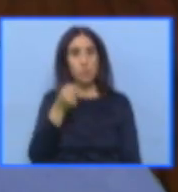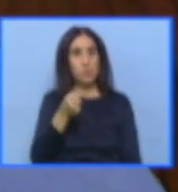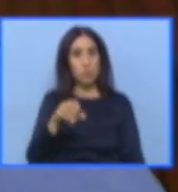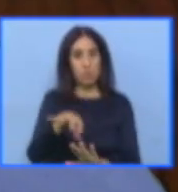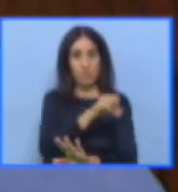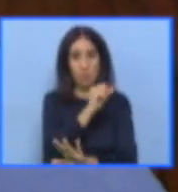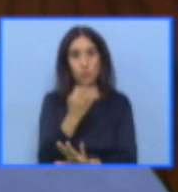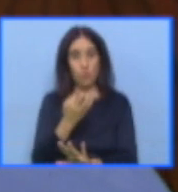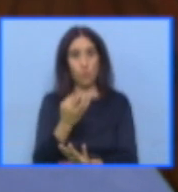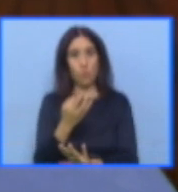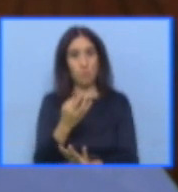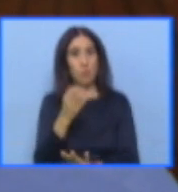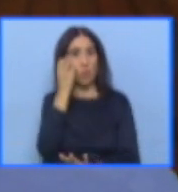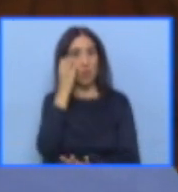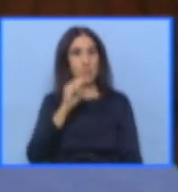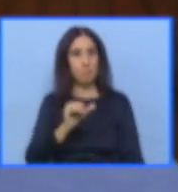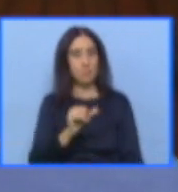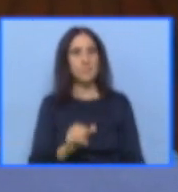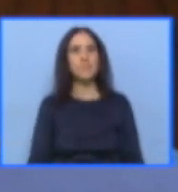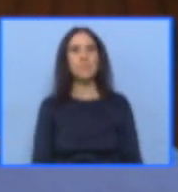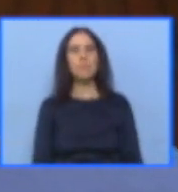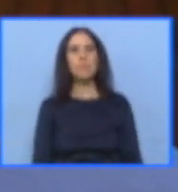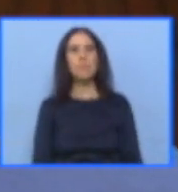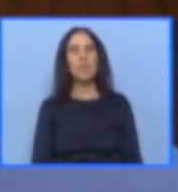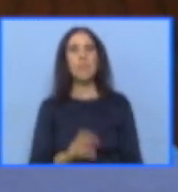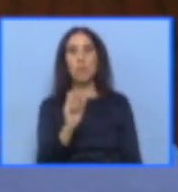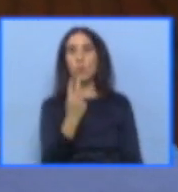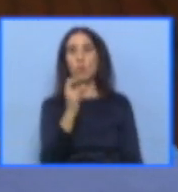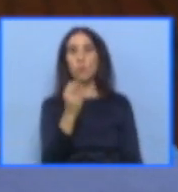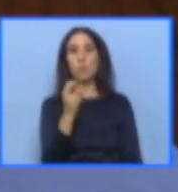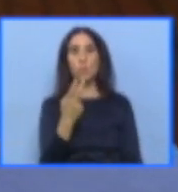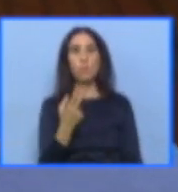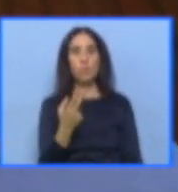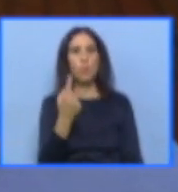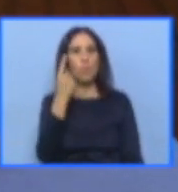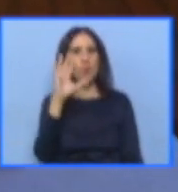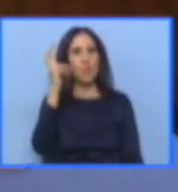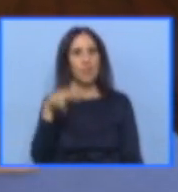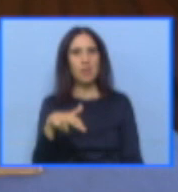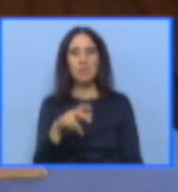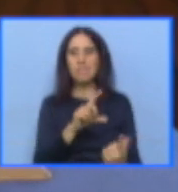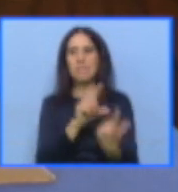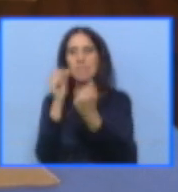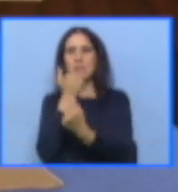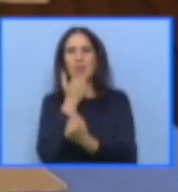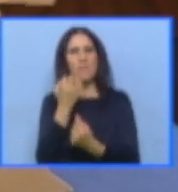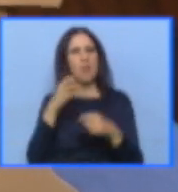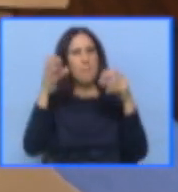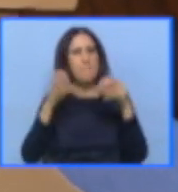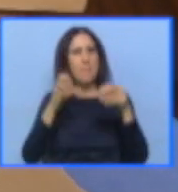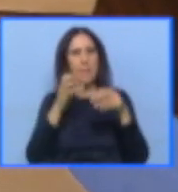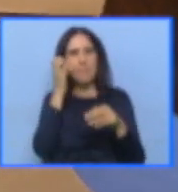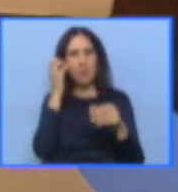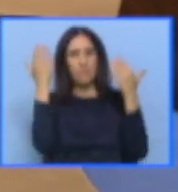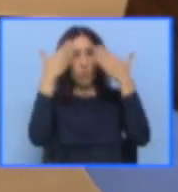levados para Orem. Em outubro, acontece a mesma coisa, saíram lá todos satisfeitos, apesar da chuva, foi do chuva torrencial durante